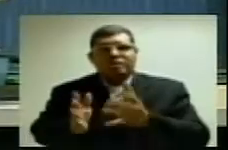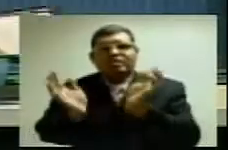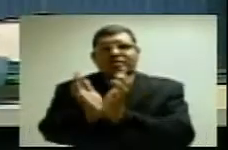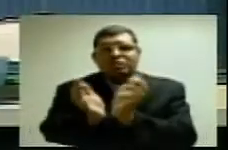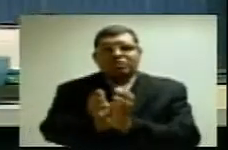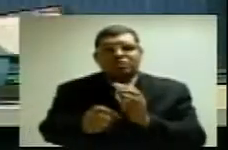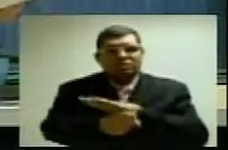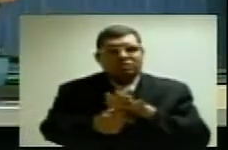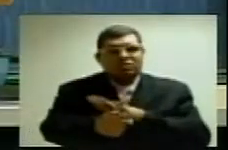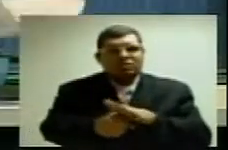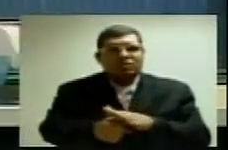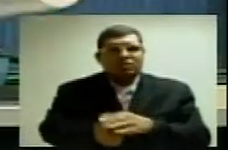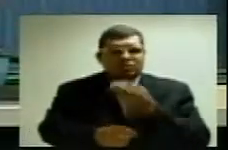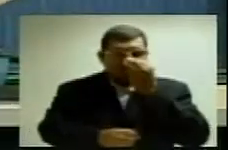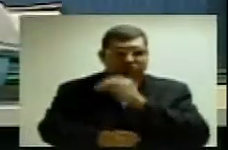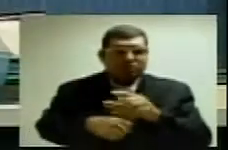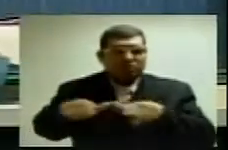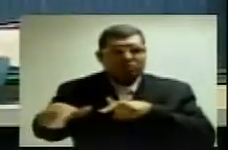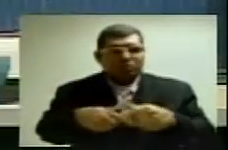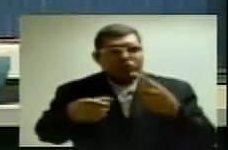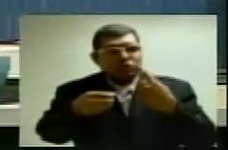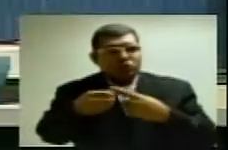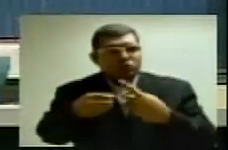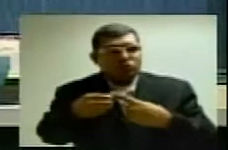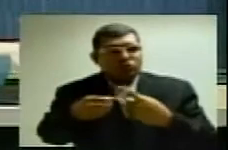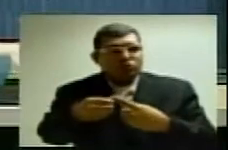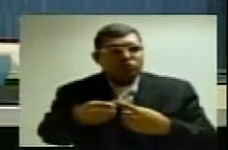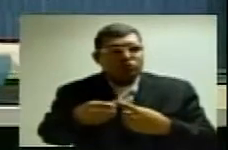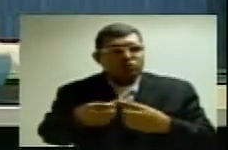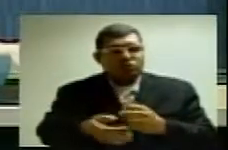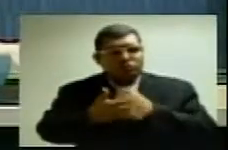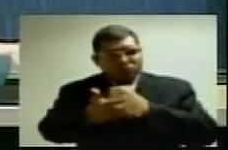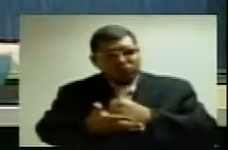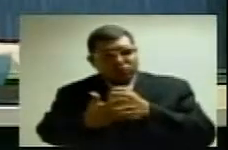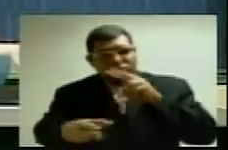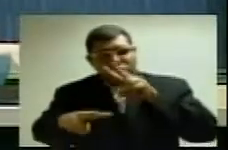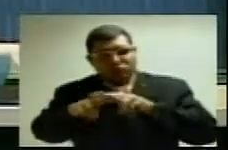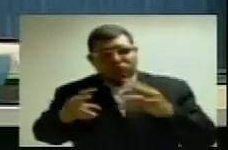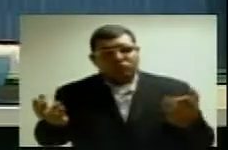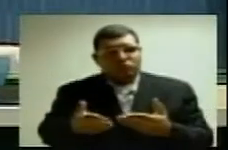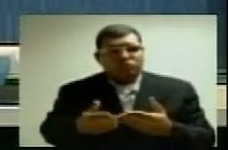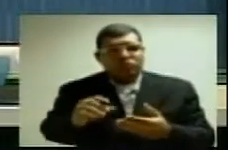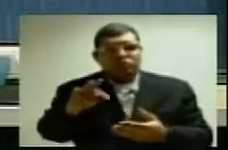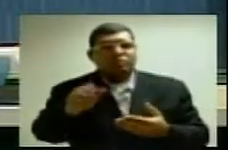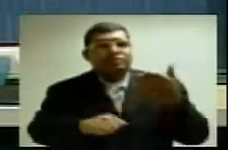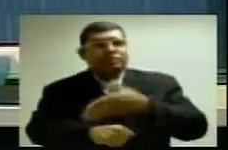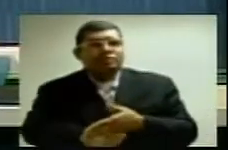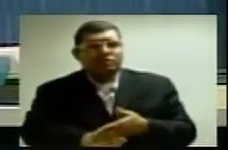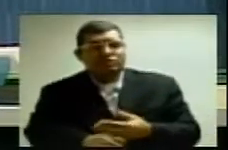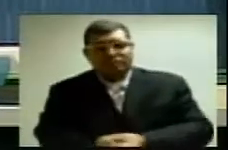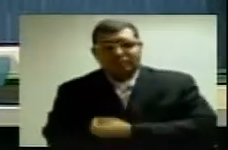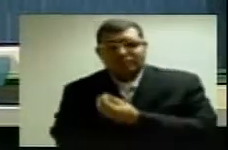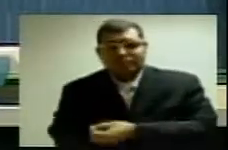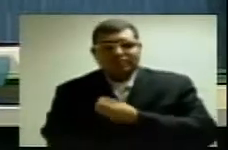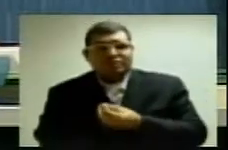quadrilha montada para assaltar os cofres do município e para condenar os munícipes de Boca do Acre a